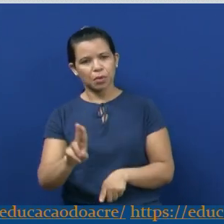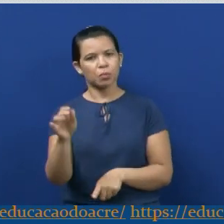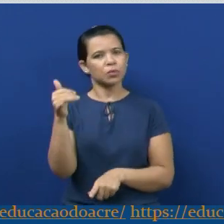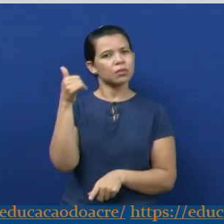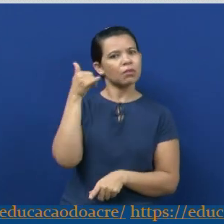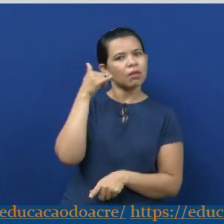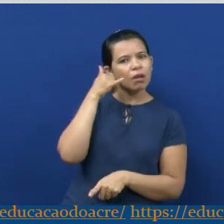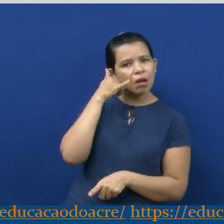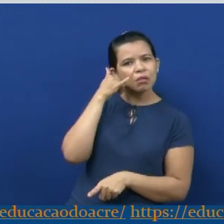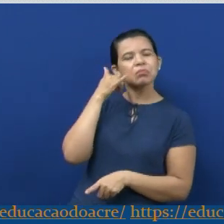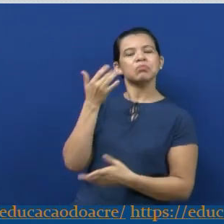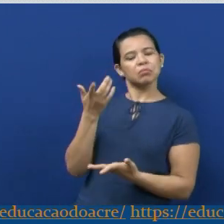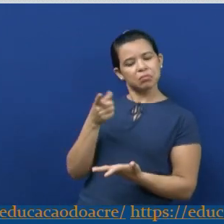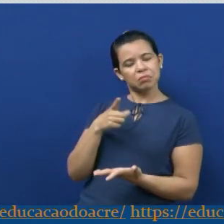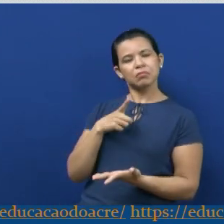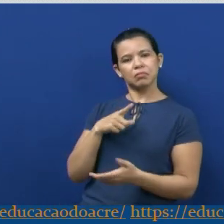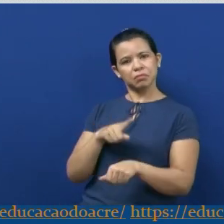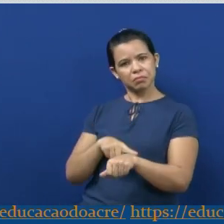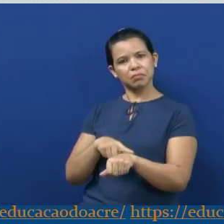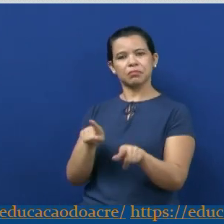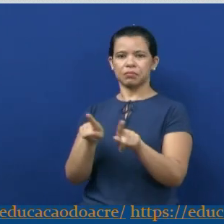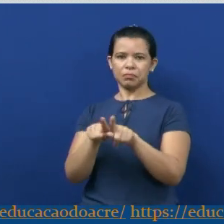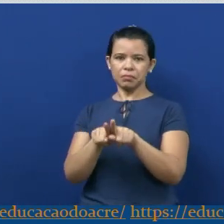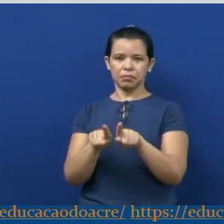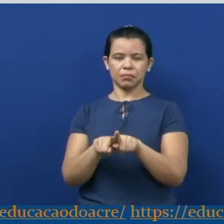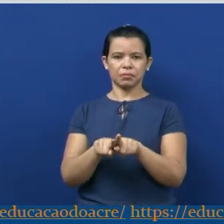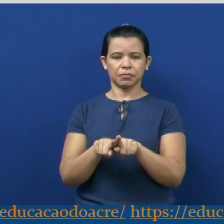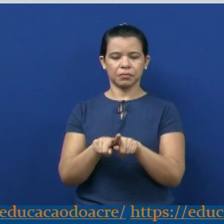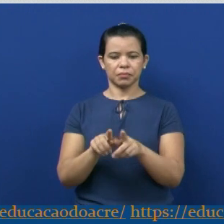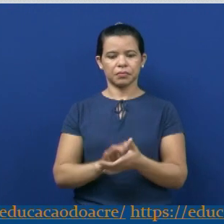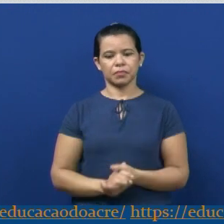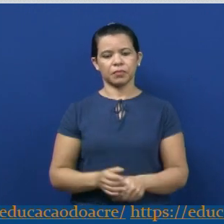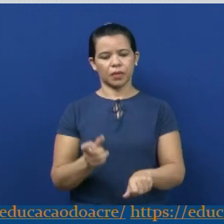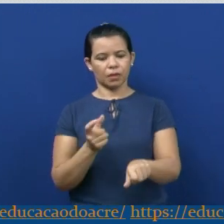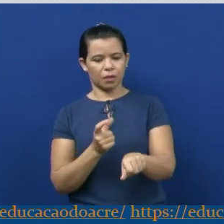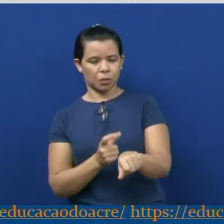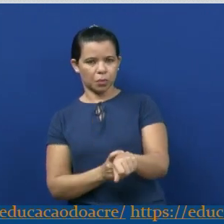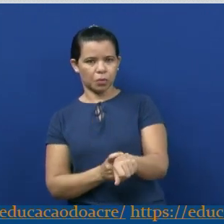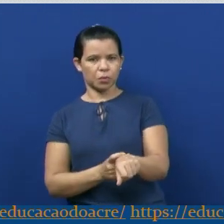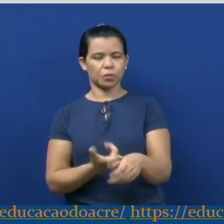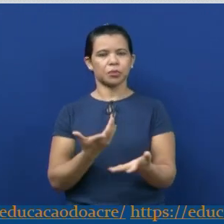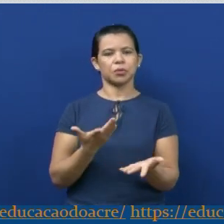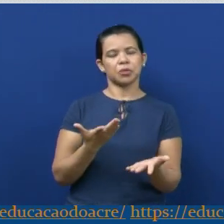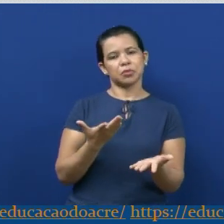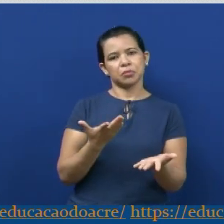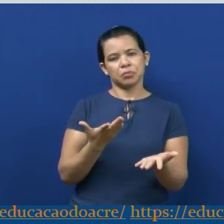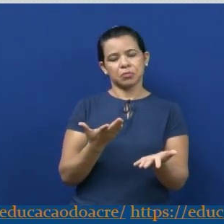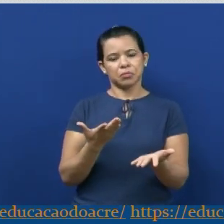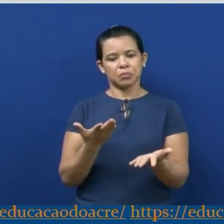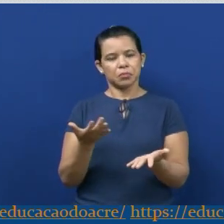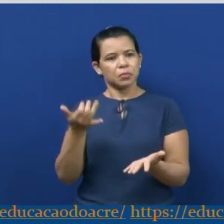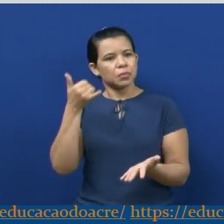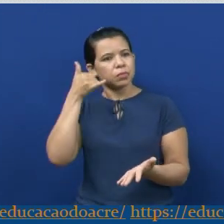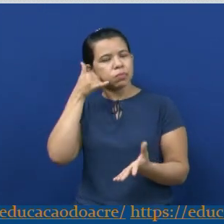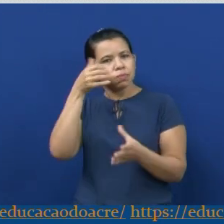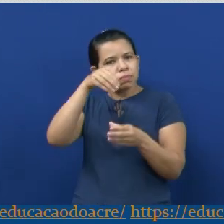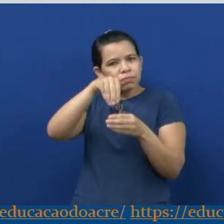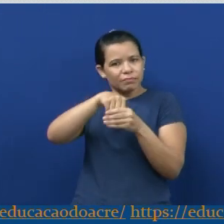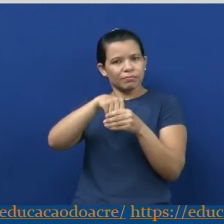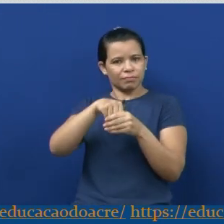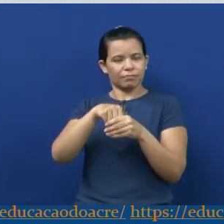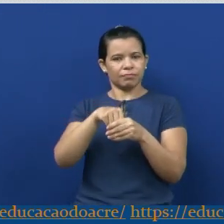tempo cronológico, nós temos o relógio e o celular em um único aparelho, devido à tecnologia.